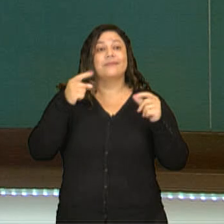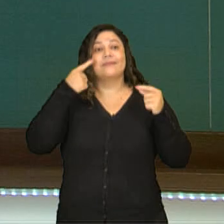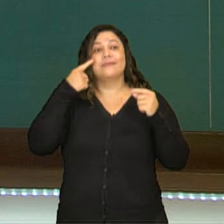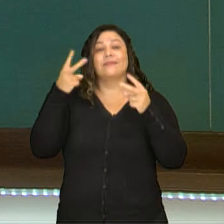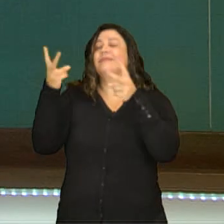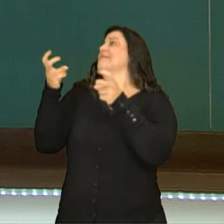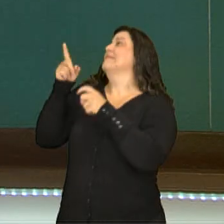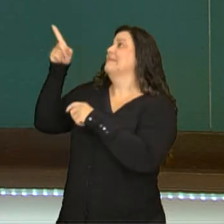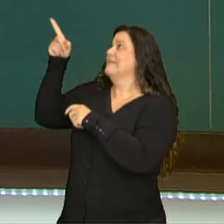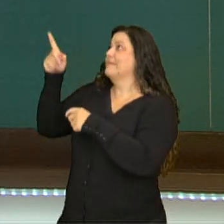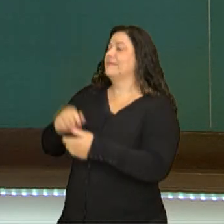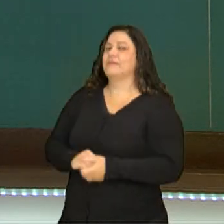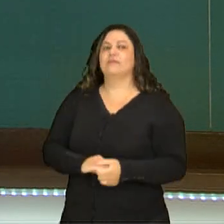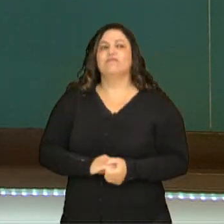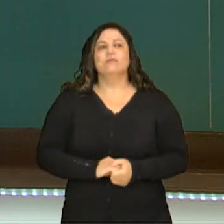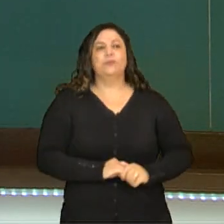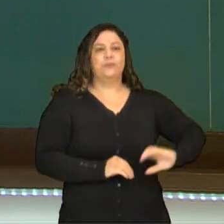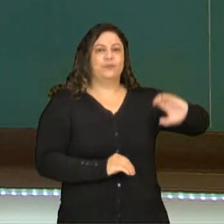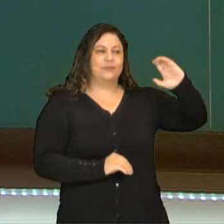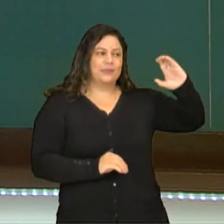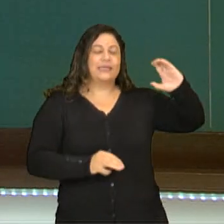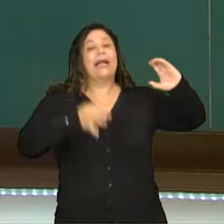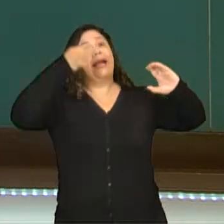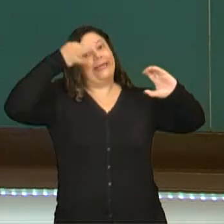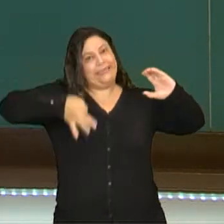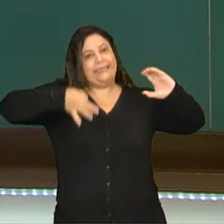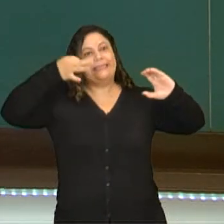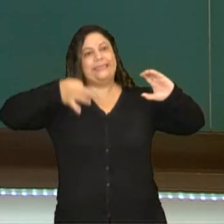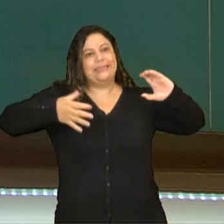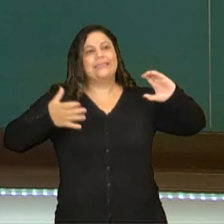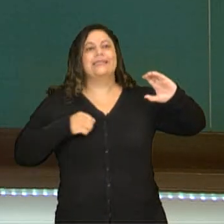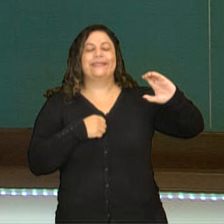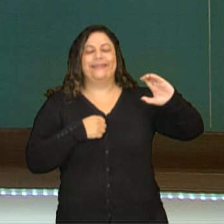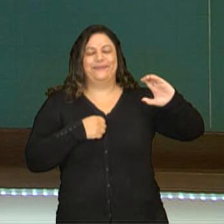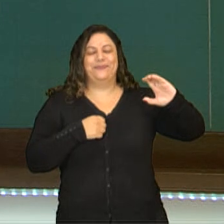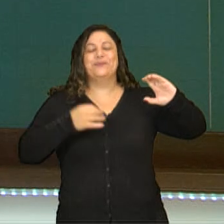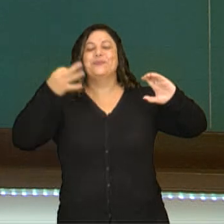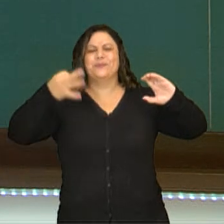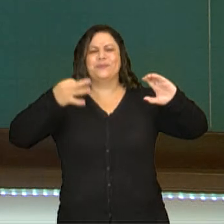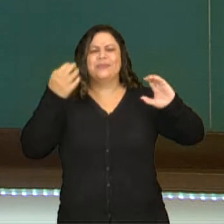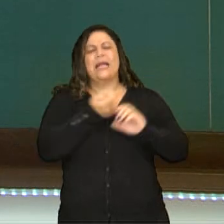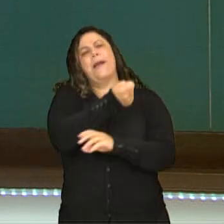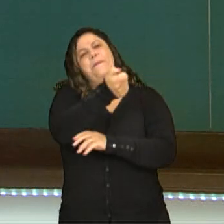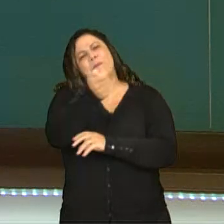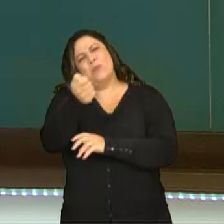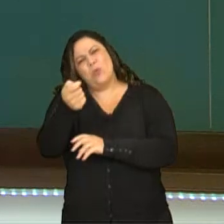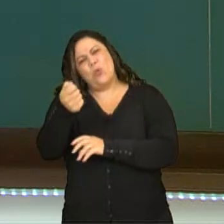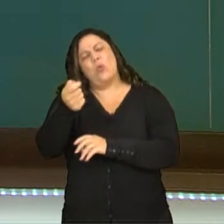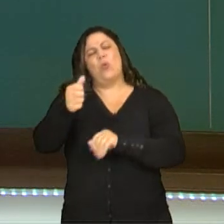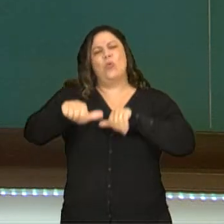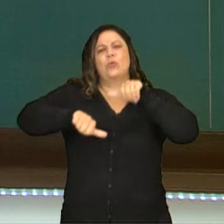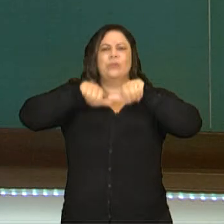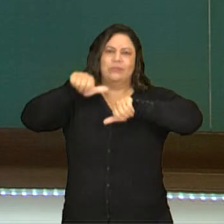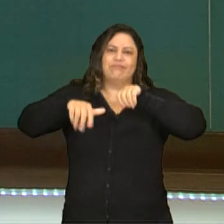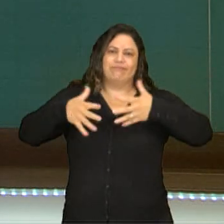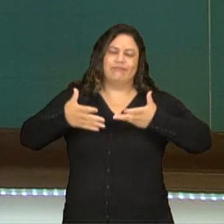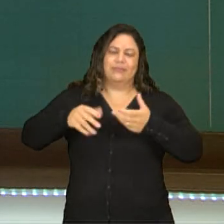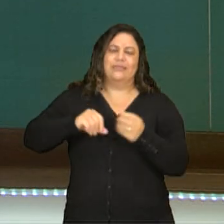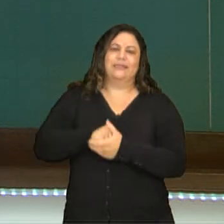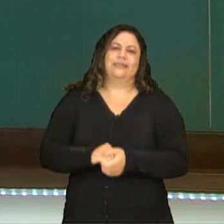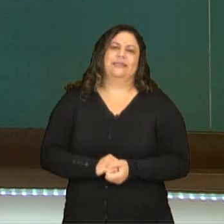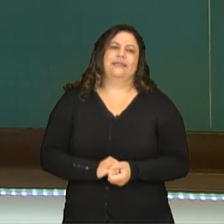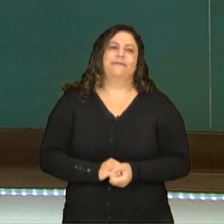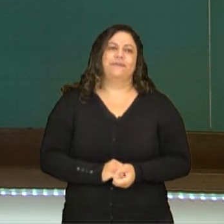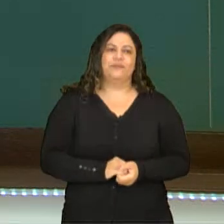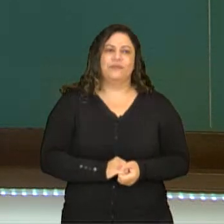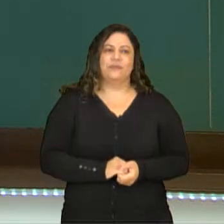Tcharam! Se você marcou a letra C, está correto, ok? Teve mínimas transformações. Então, ó, não